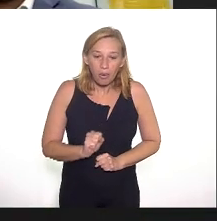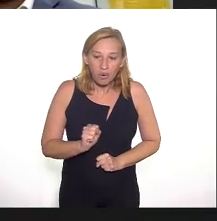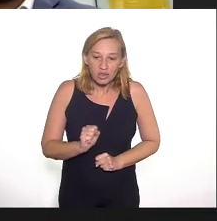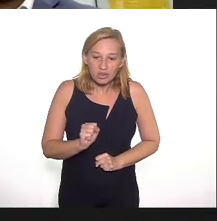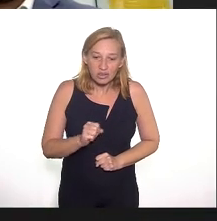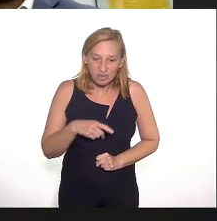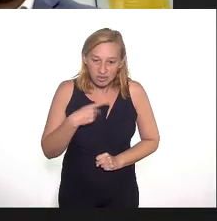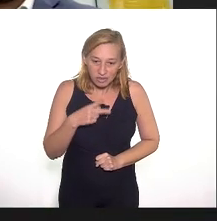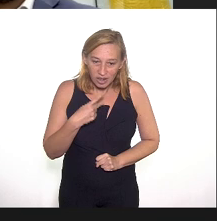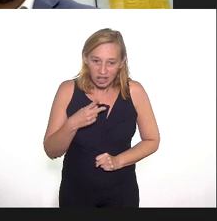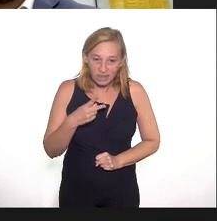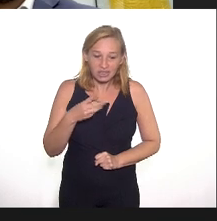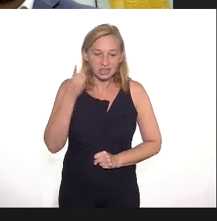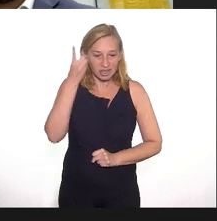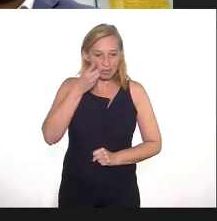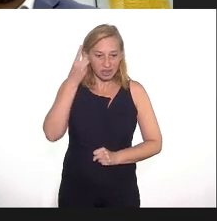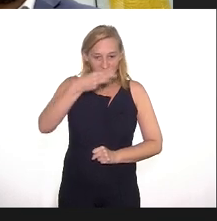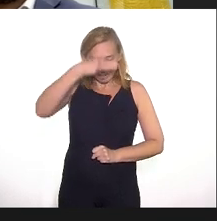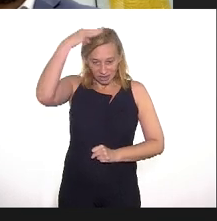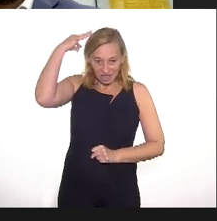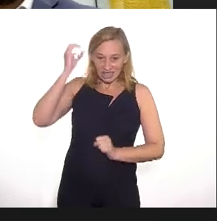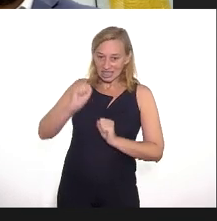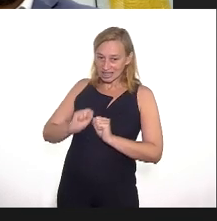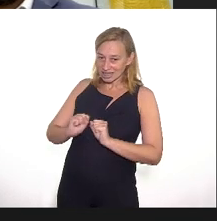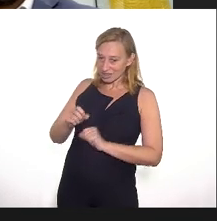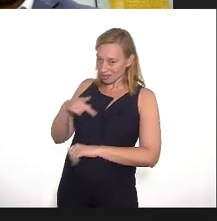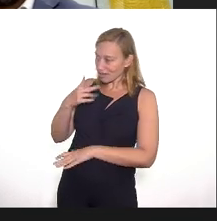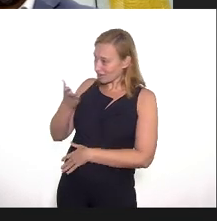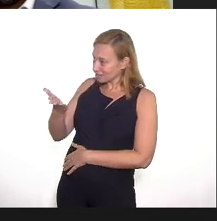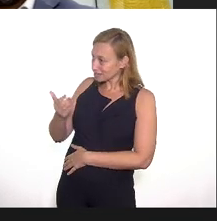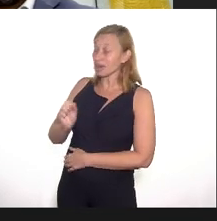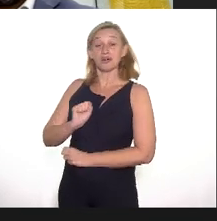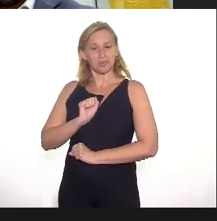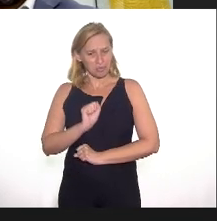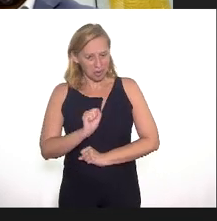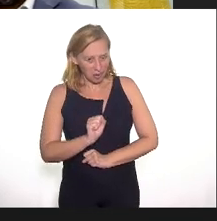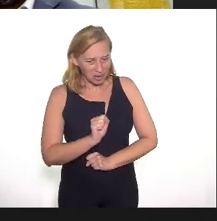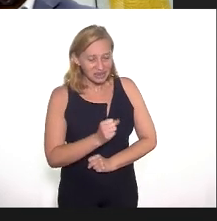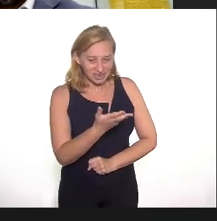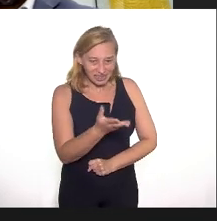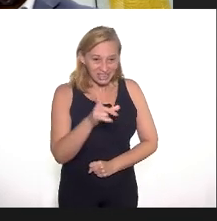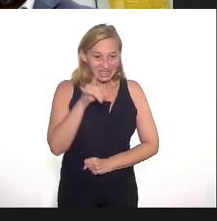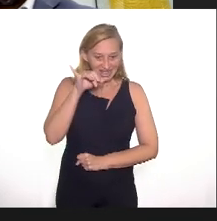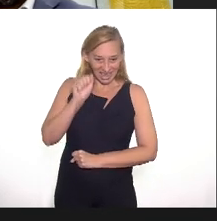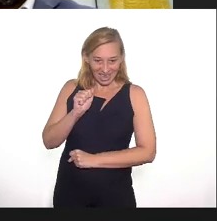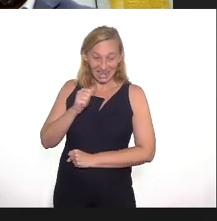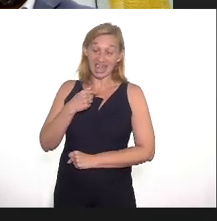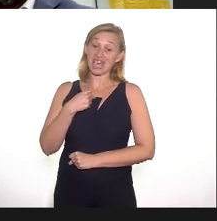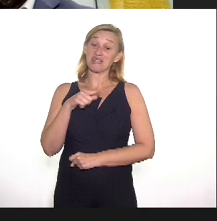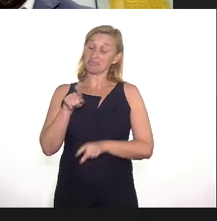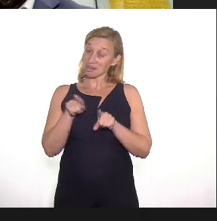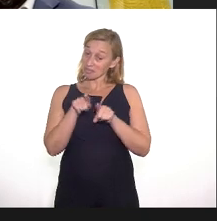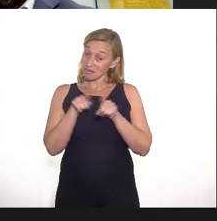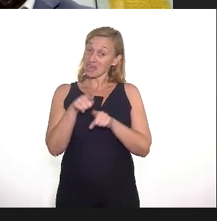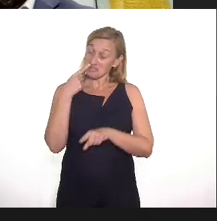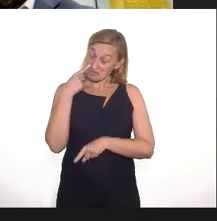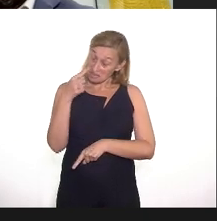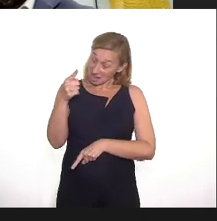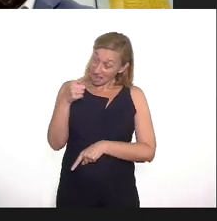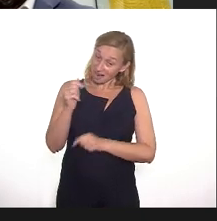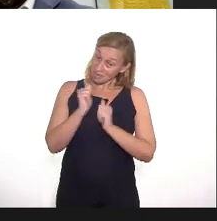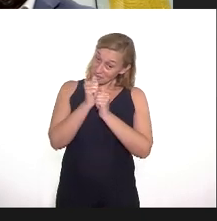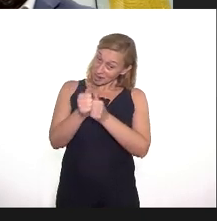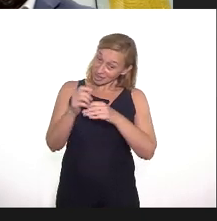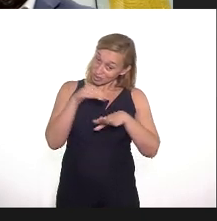complementar, se o deputado Márcio me permitir as suas palavras? Por favor, Célia, por favor. Porque eu também, hoje, eu estive, né,